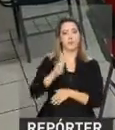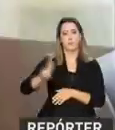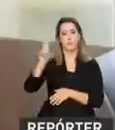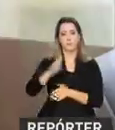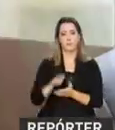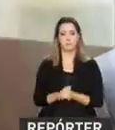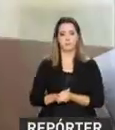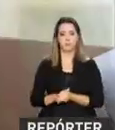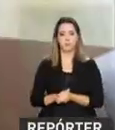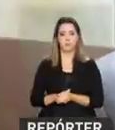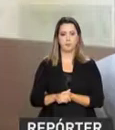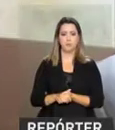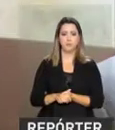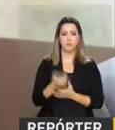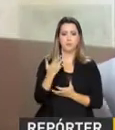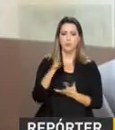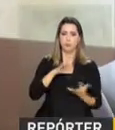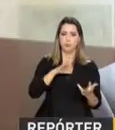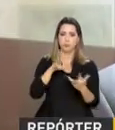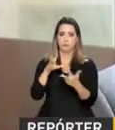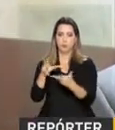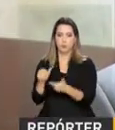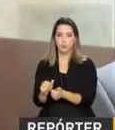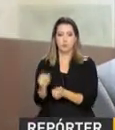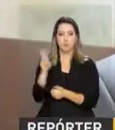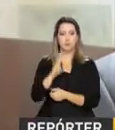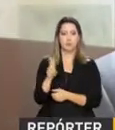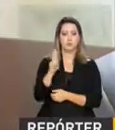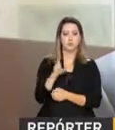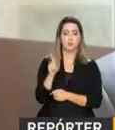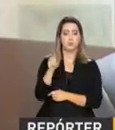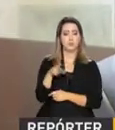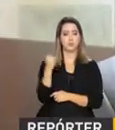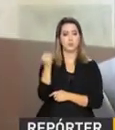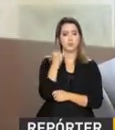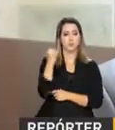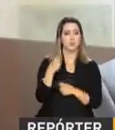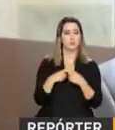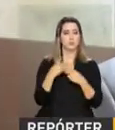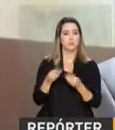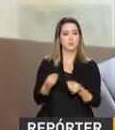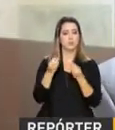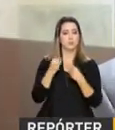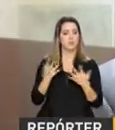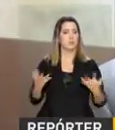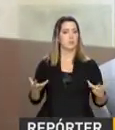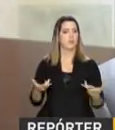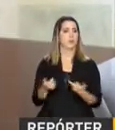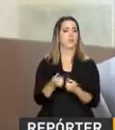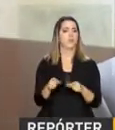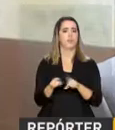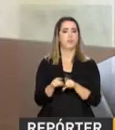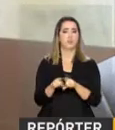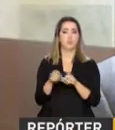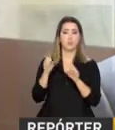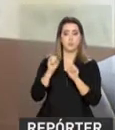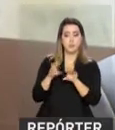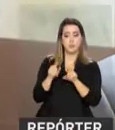instituições. Internacionalização, por outro lado, é fundamental hoje, tanto para ganhar qualidade no ensino como na